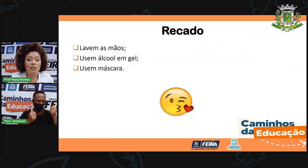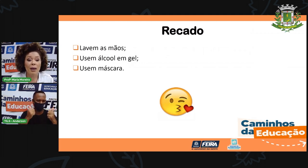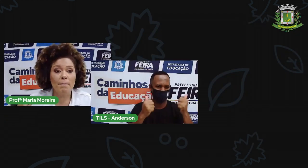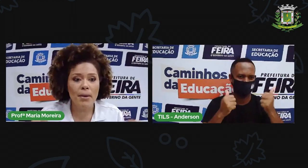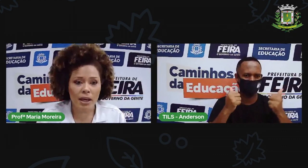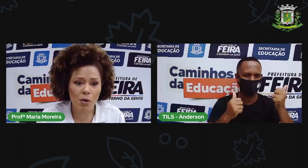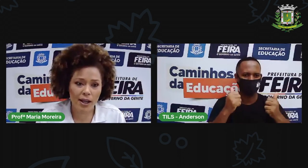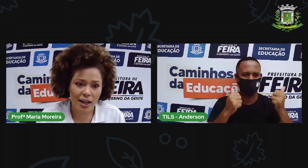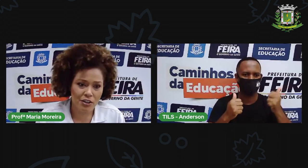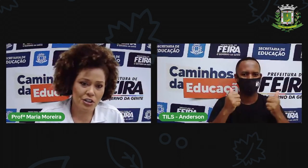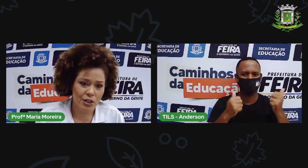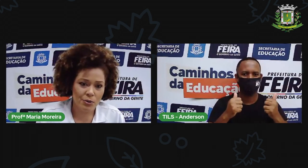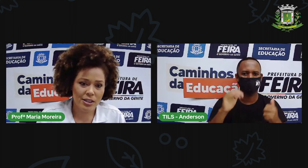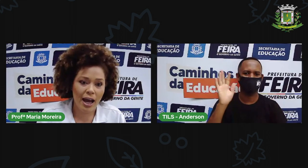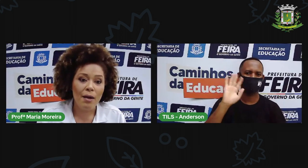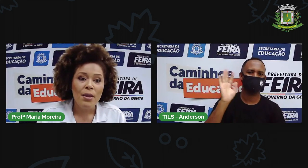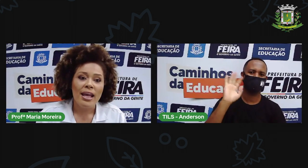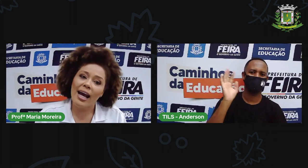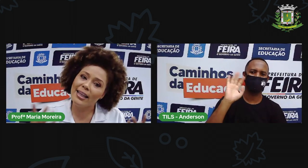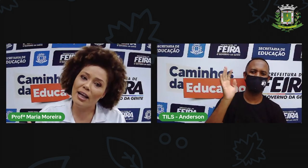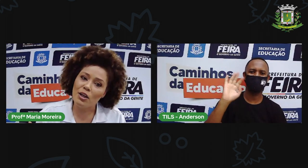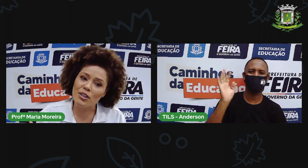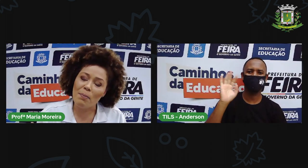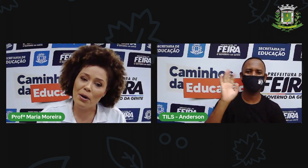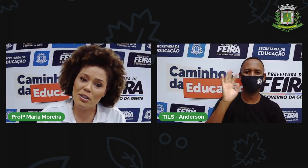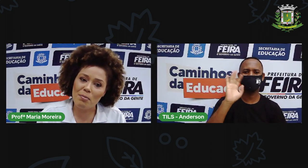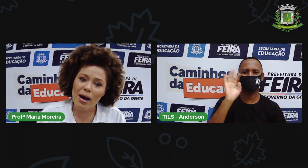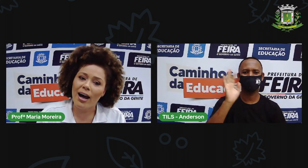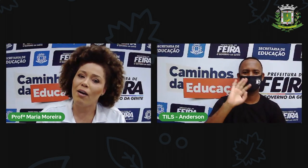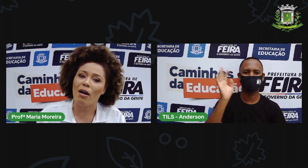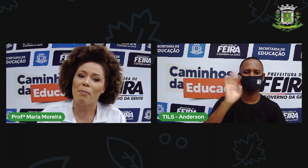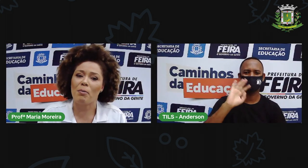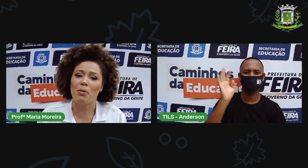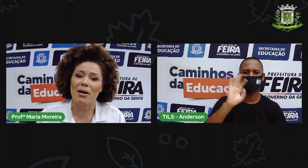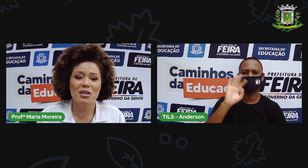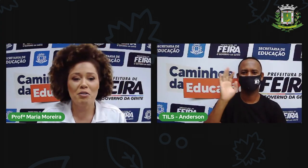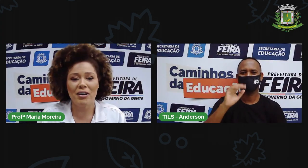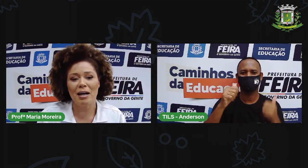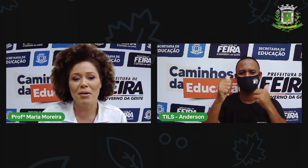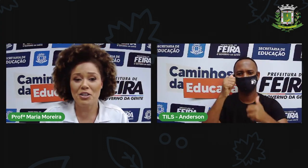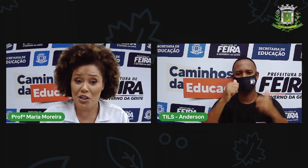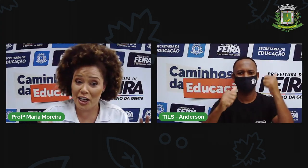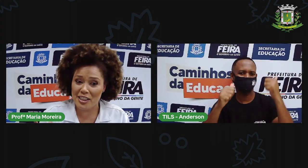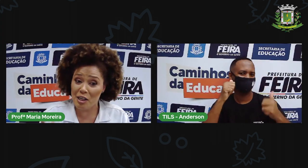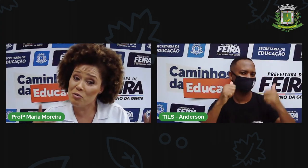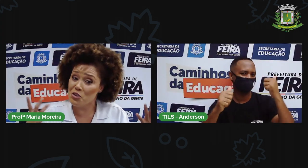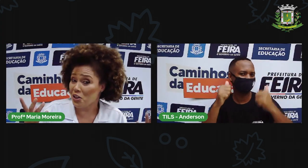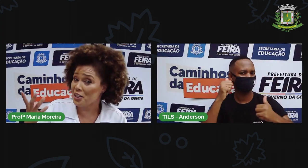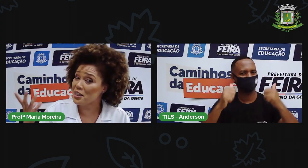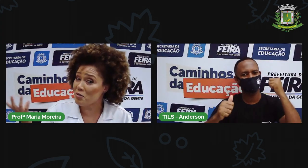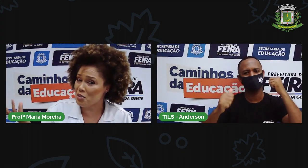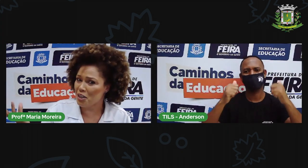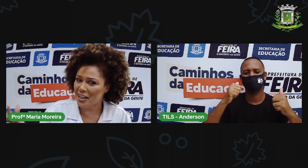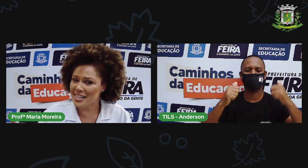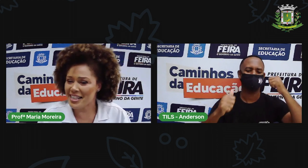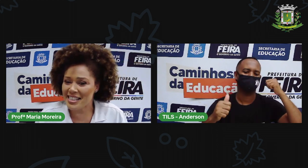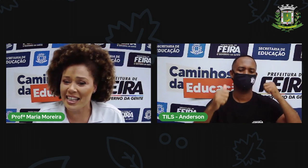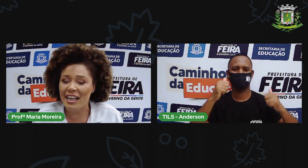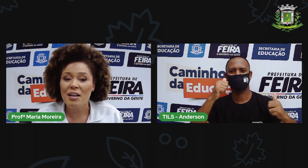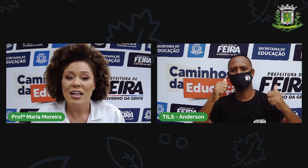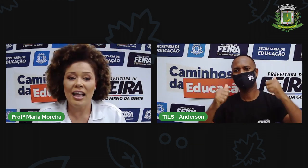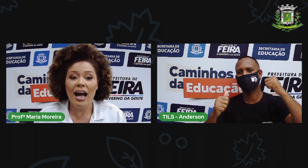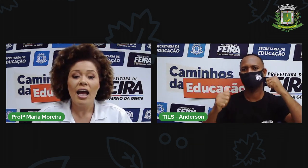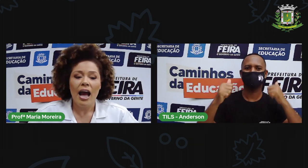cuidem. Fiquem bem guardadinhos, tá? E até a nossa próxima aula. A própria médica não vai dar mais dicas. São dicas, são dicas,